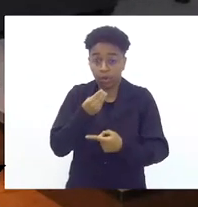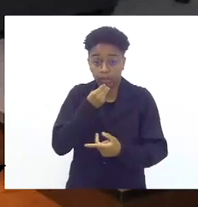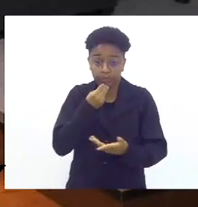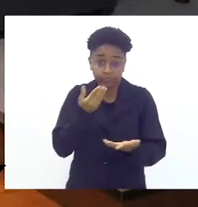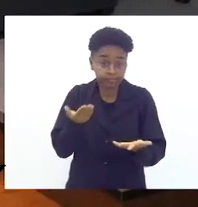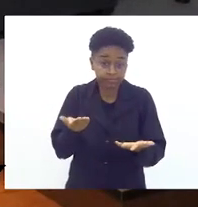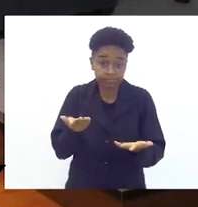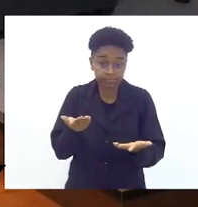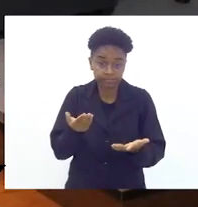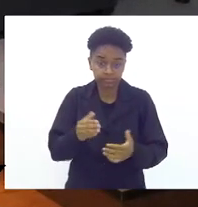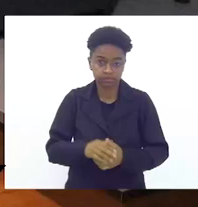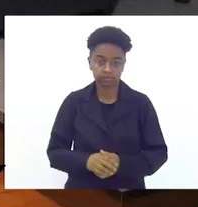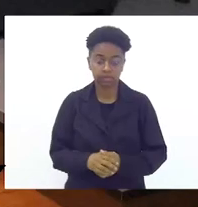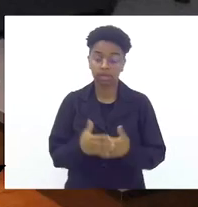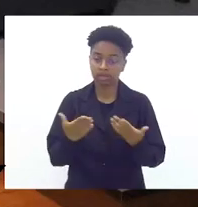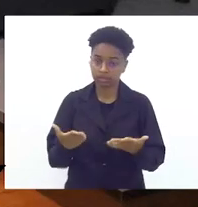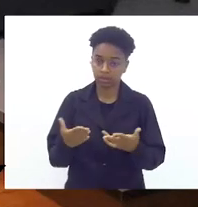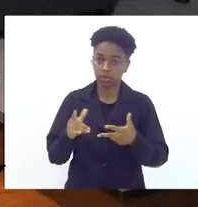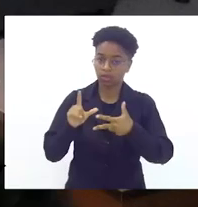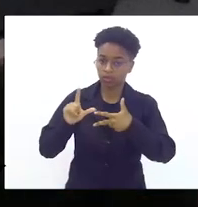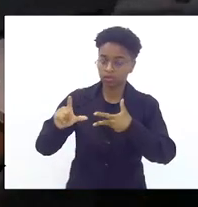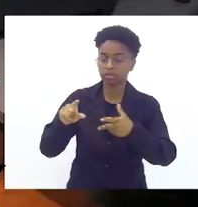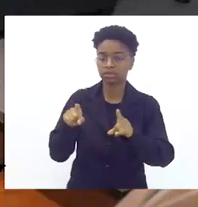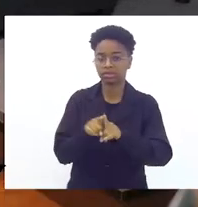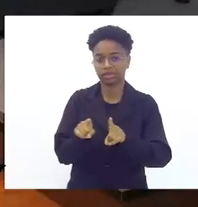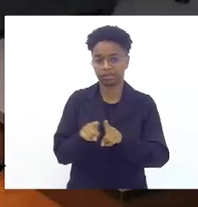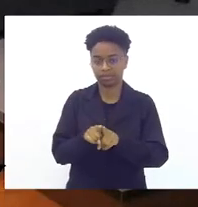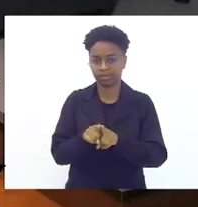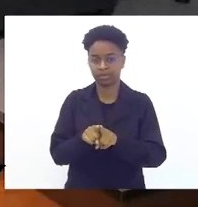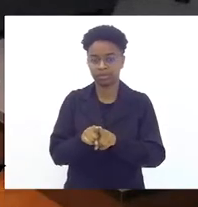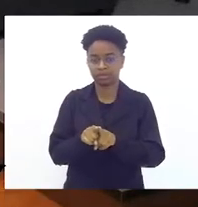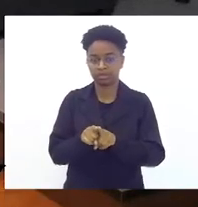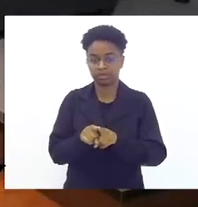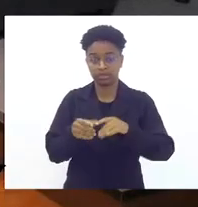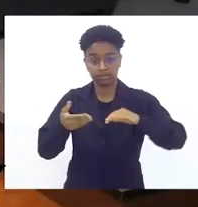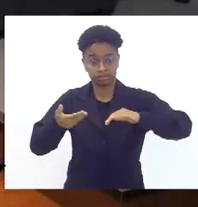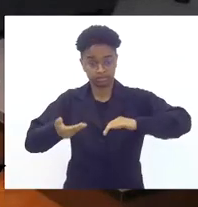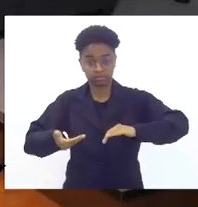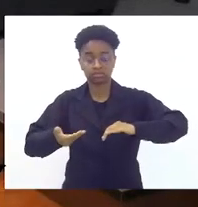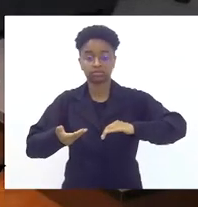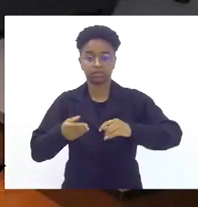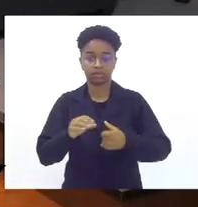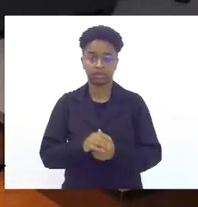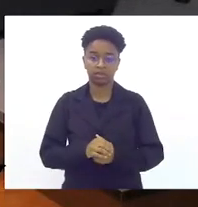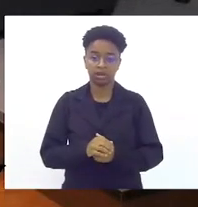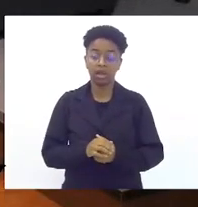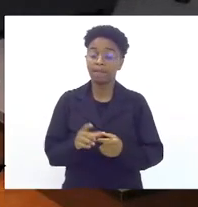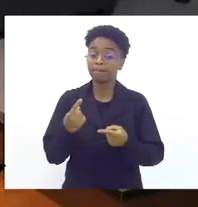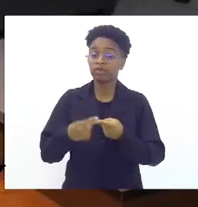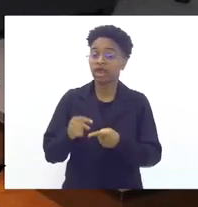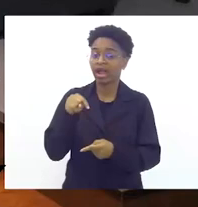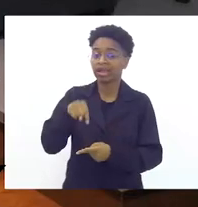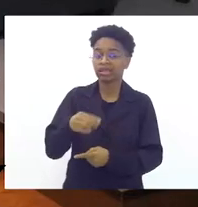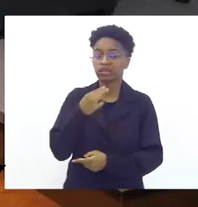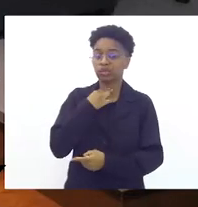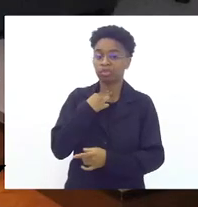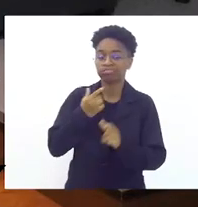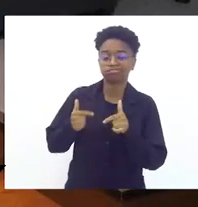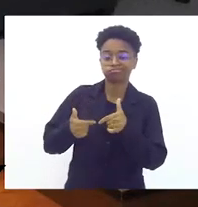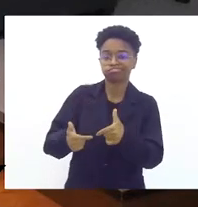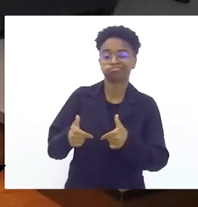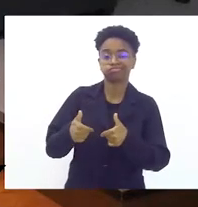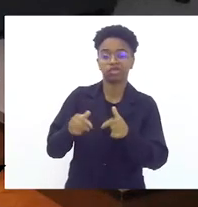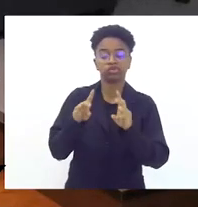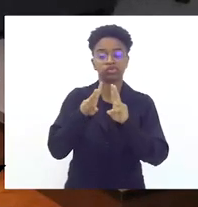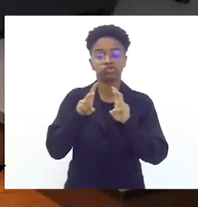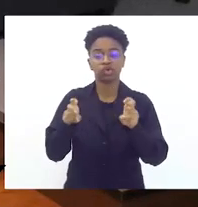E aí o poder legislativo também no Congresso Nacional porque a gente aqui não pode legislar sobre o